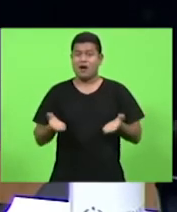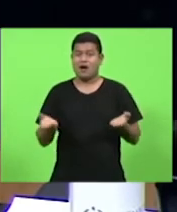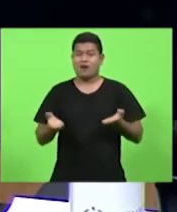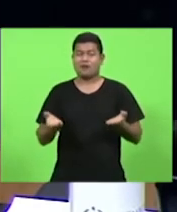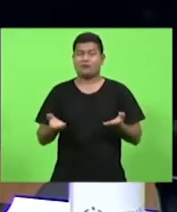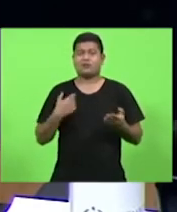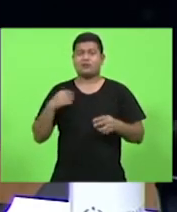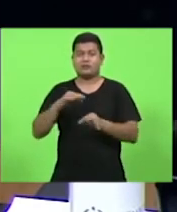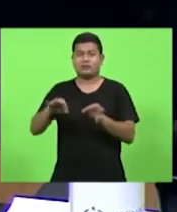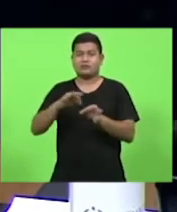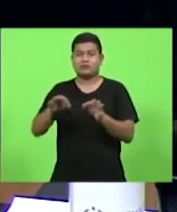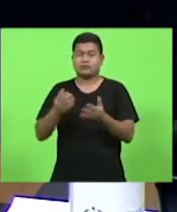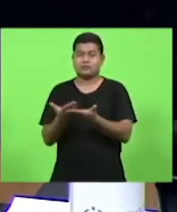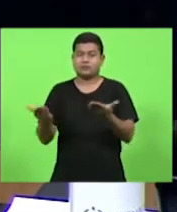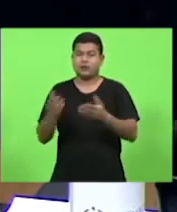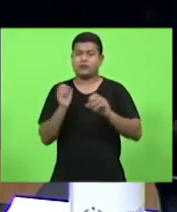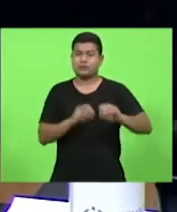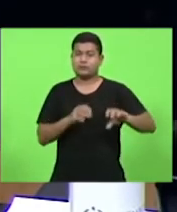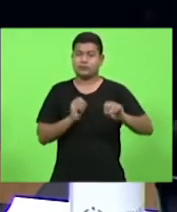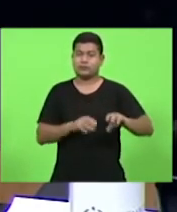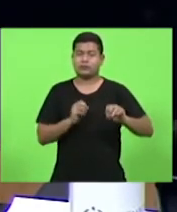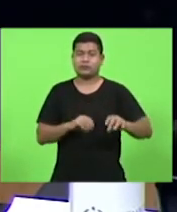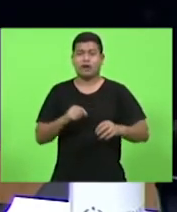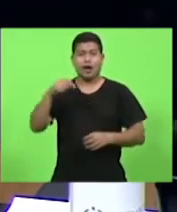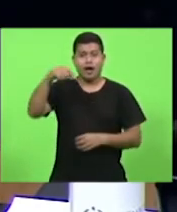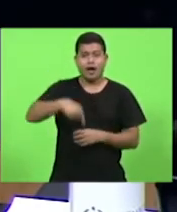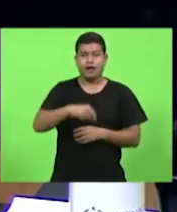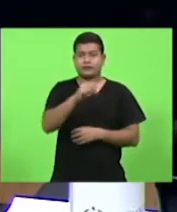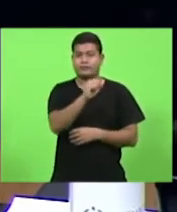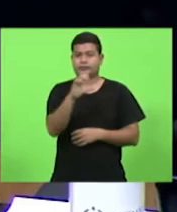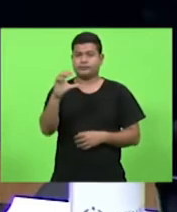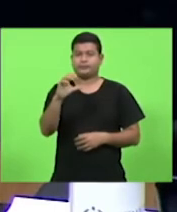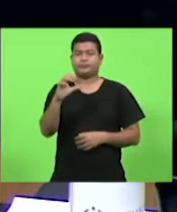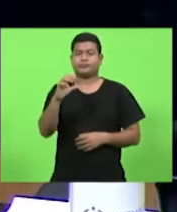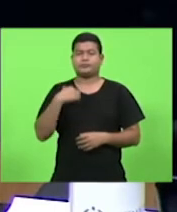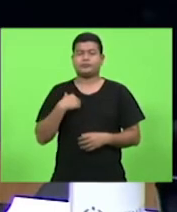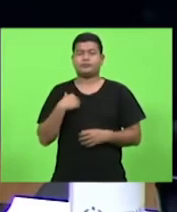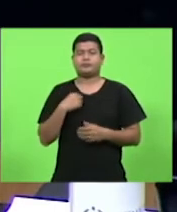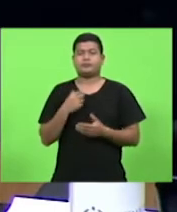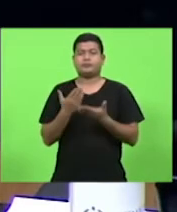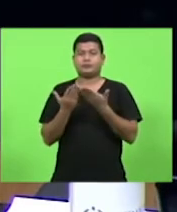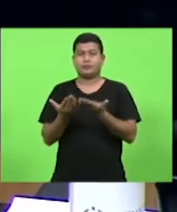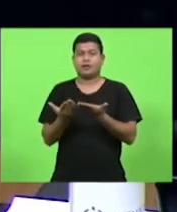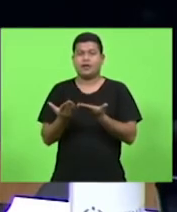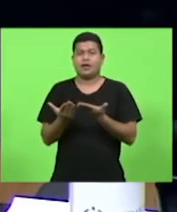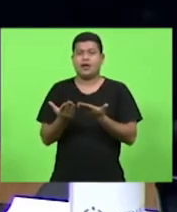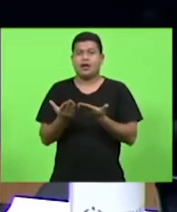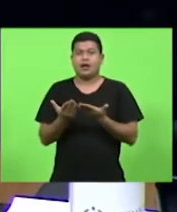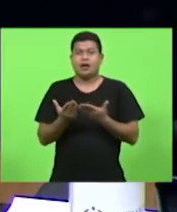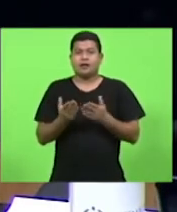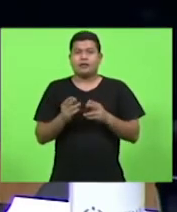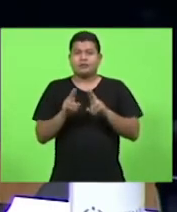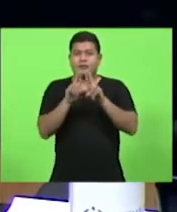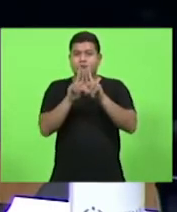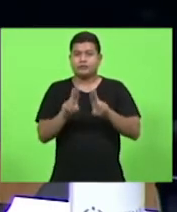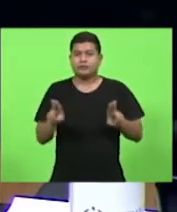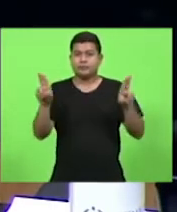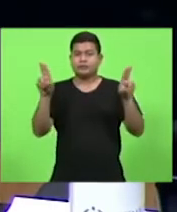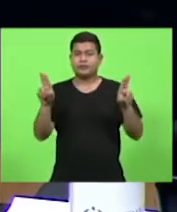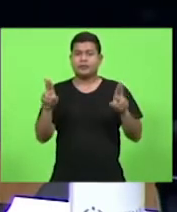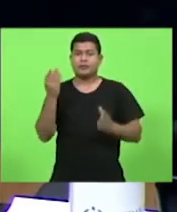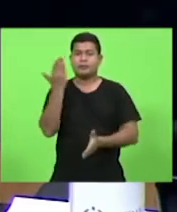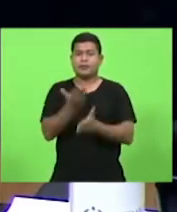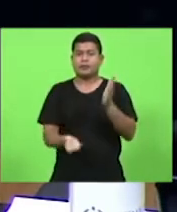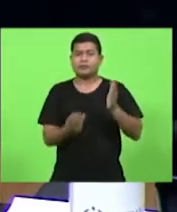nossas instituições de educação aqui em Santa Catarina a Universidade Federal de Santa Catarina perdeu 3